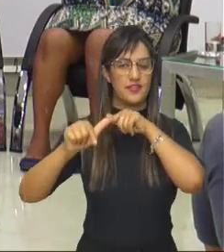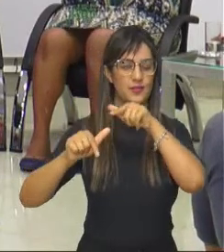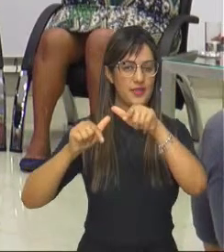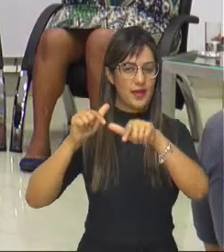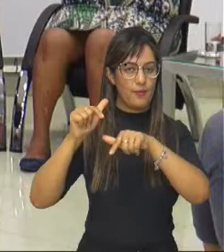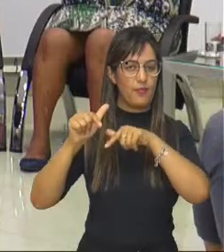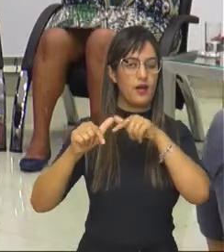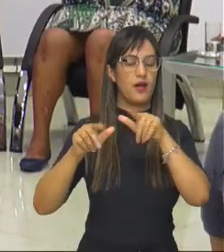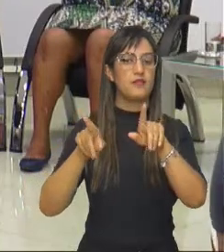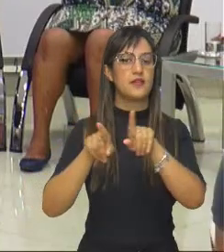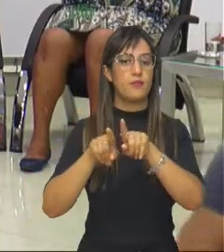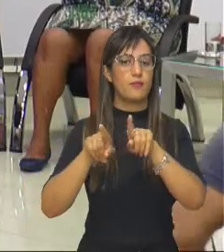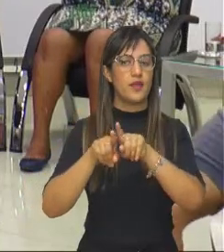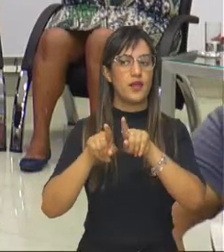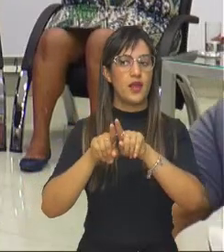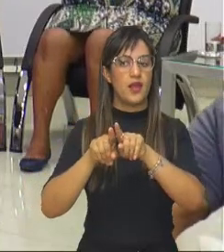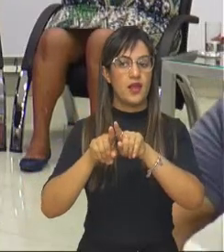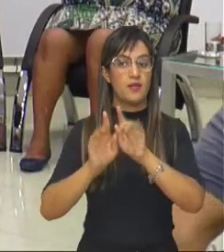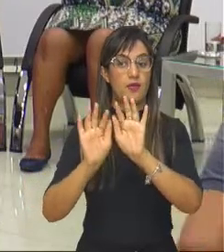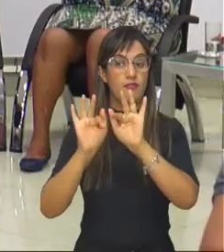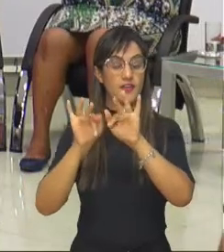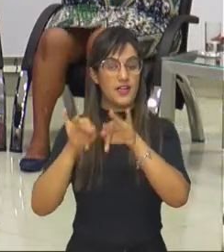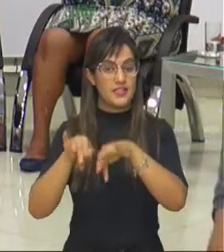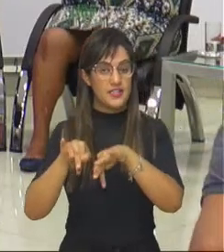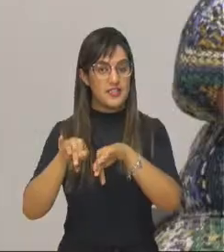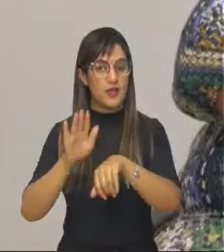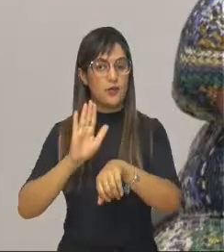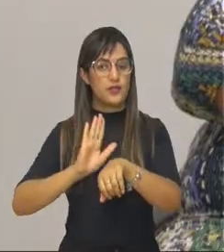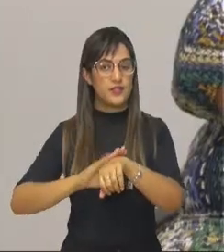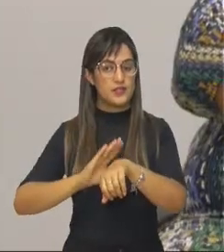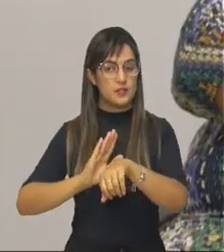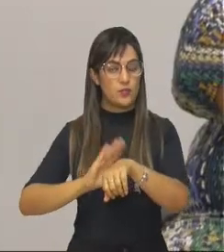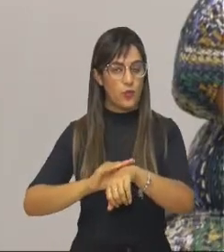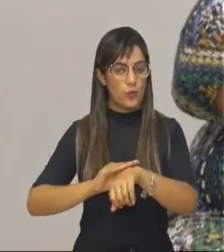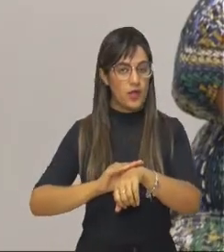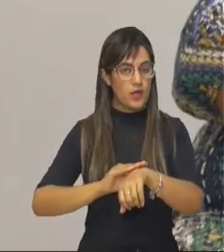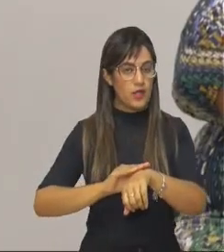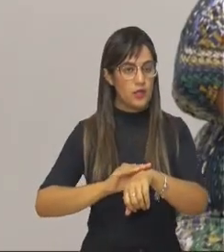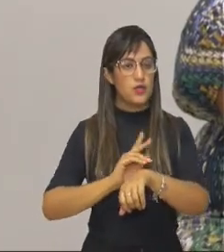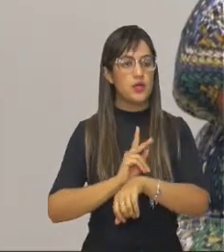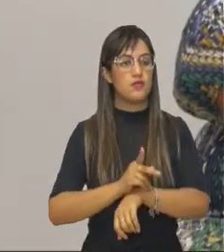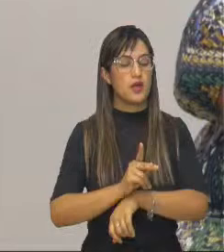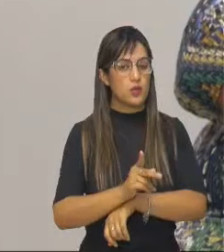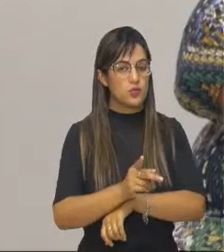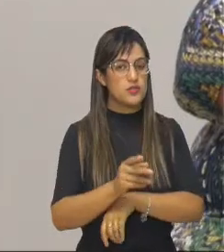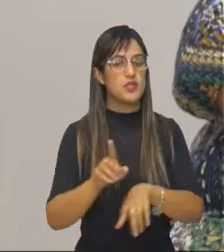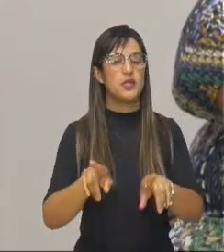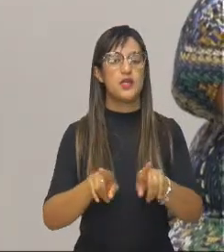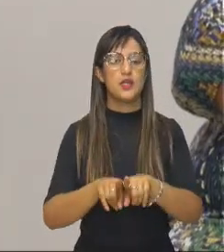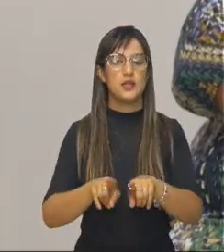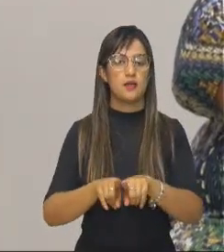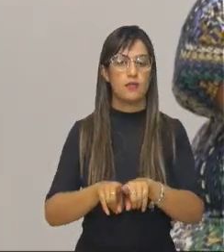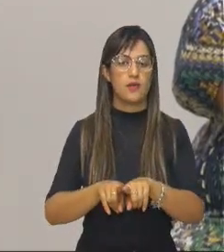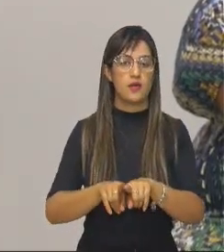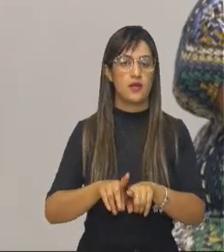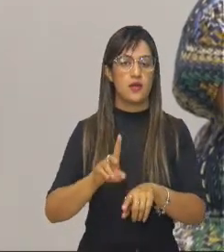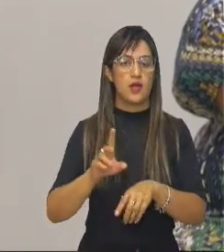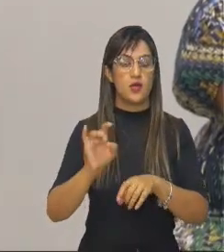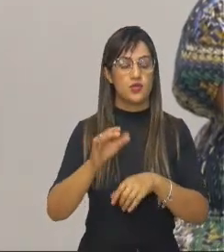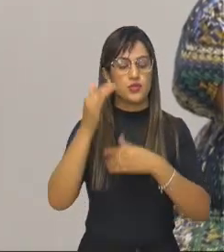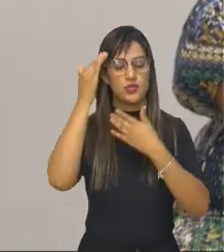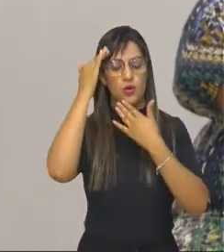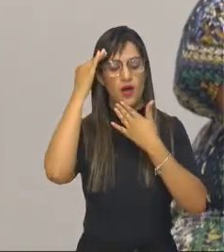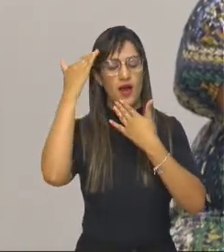bem um fechamento, né, mas um contorno desse momento que vai seguir fazendo eco, né, nessas comoções todas. Acho que é só agradecer